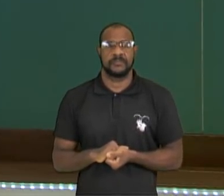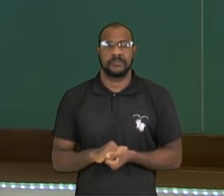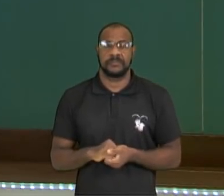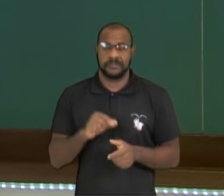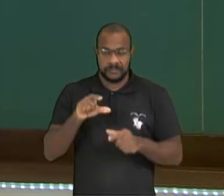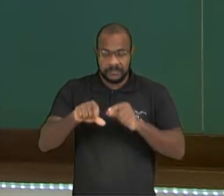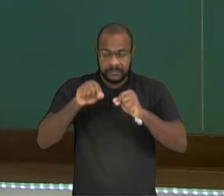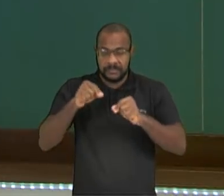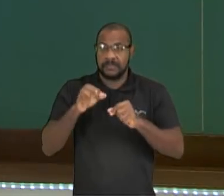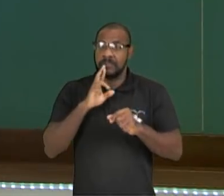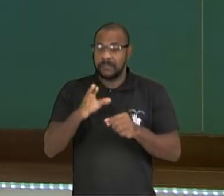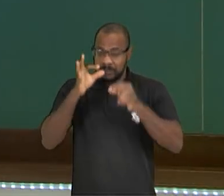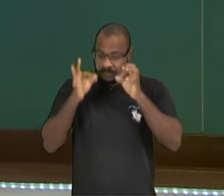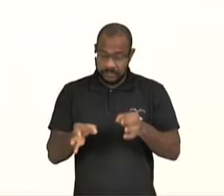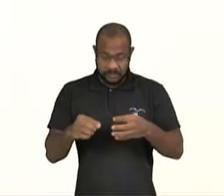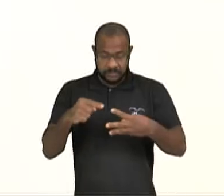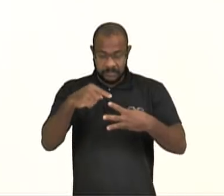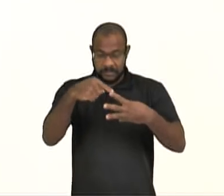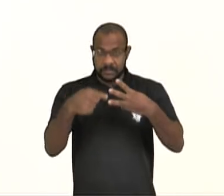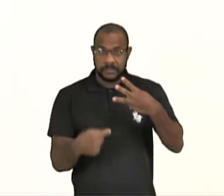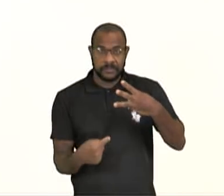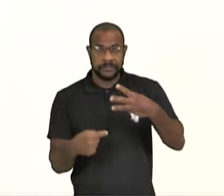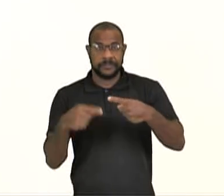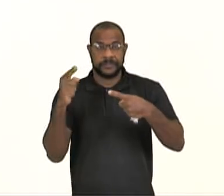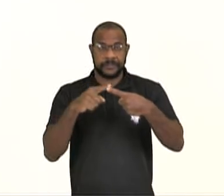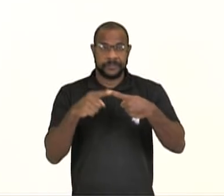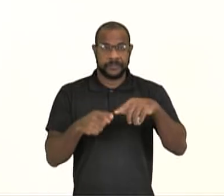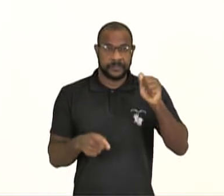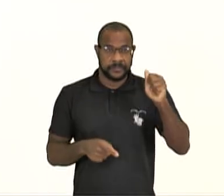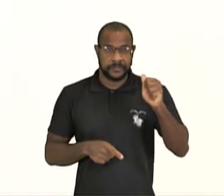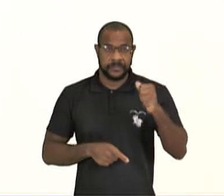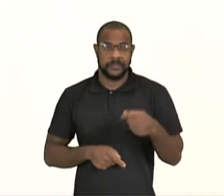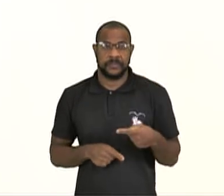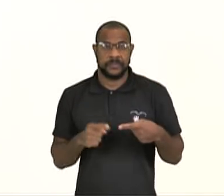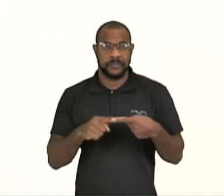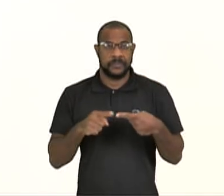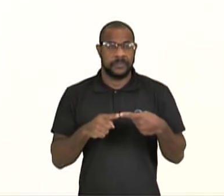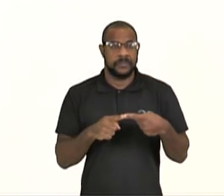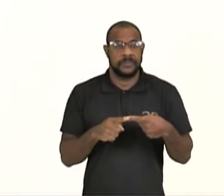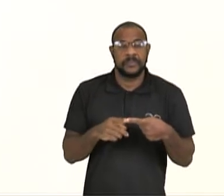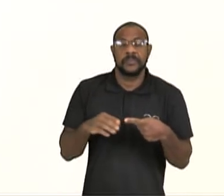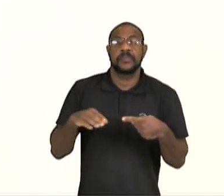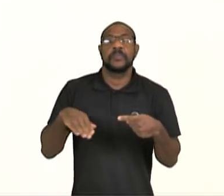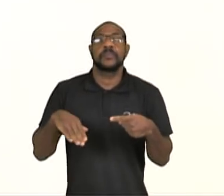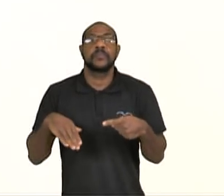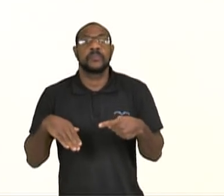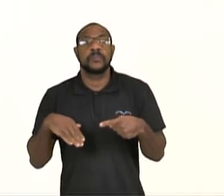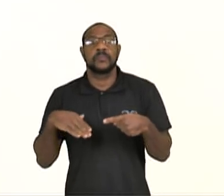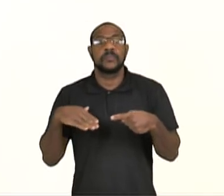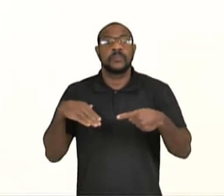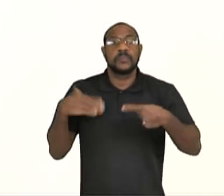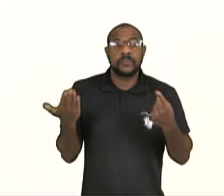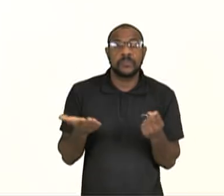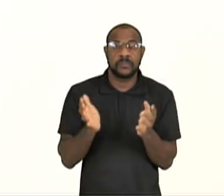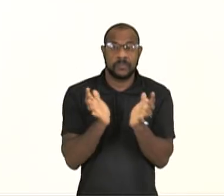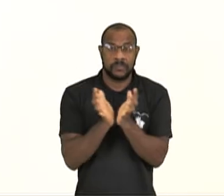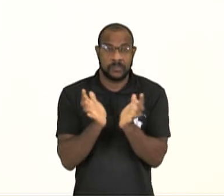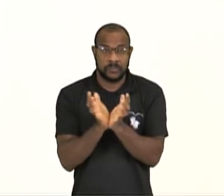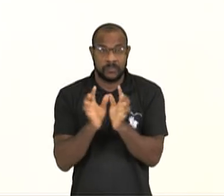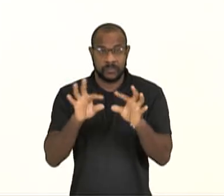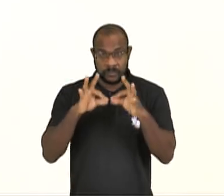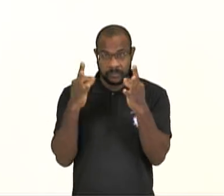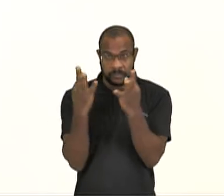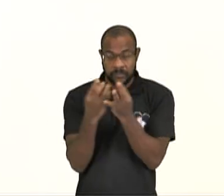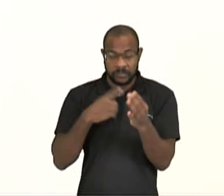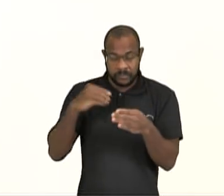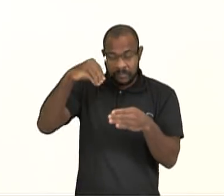Escolha a alternativa correta, presta atenção. Letra A. Quais são os membros da família